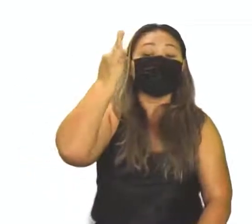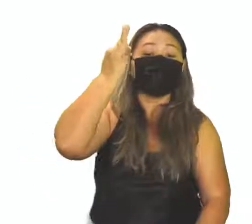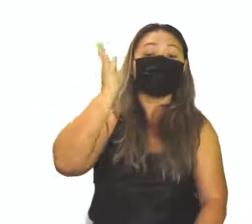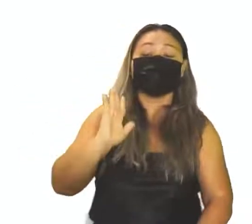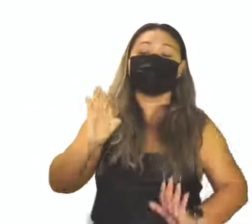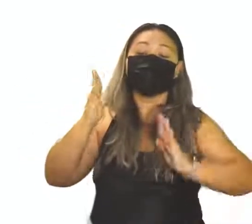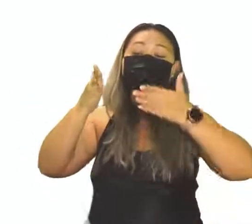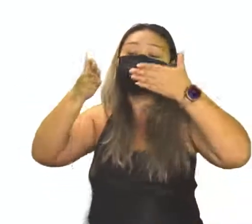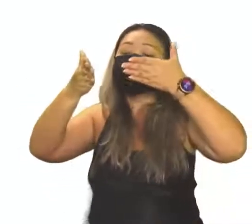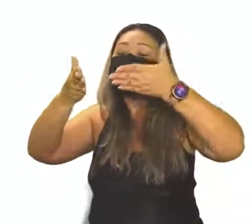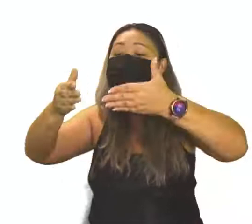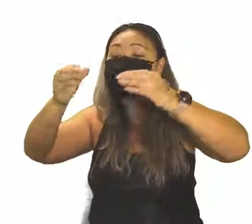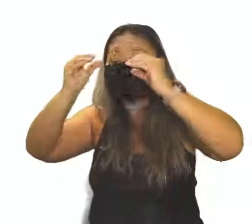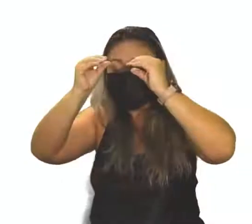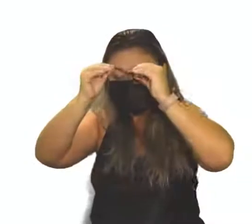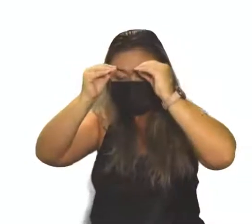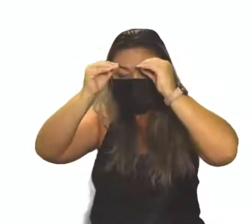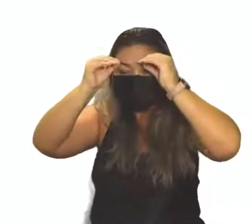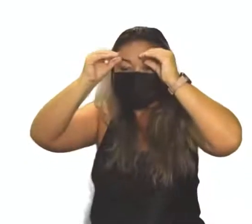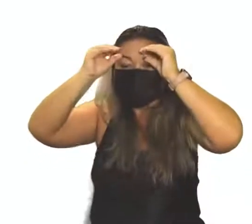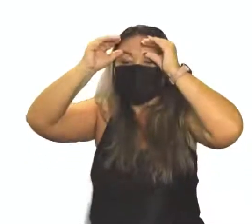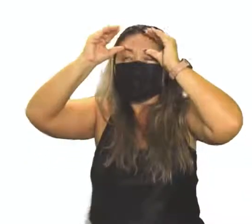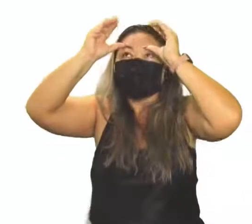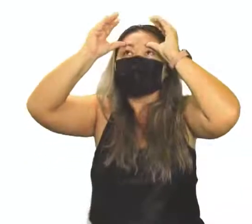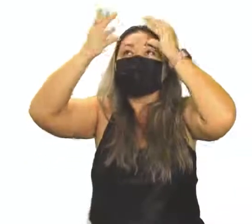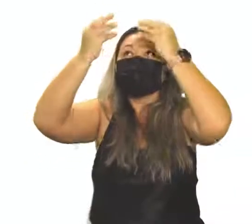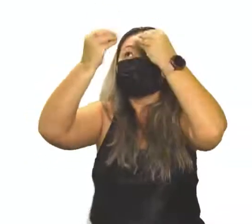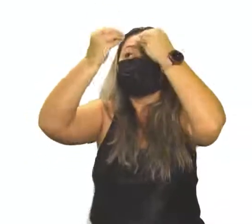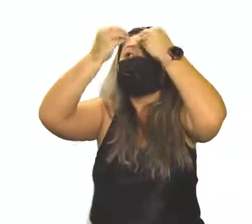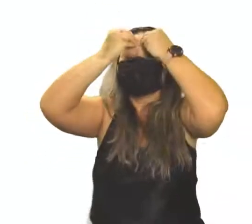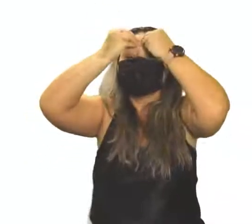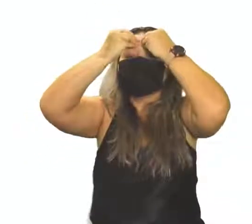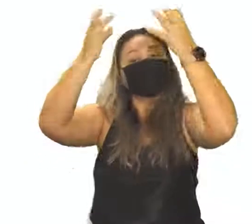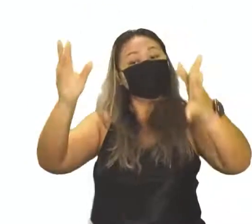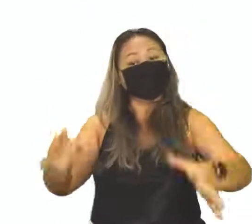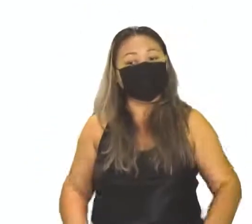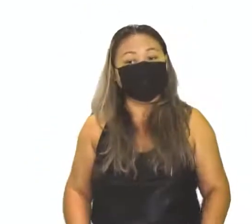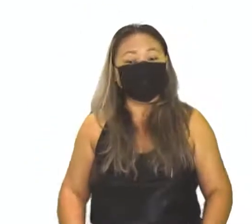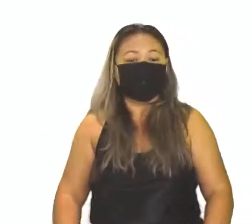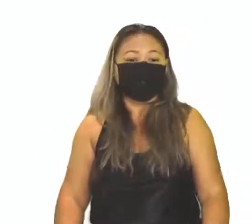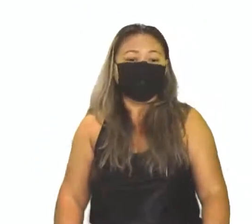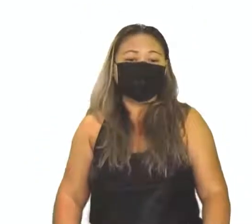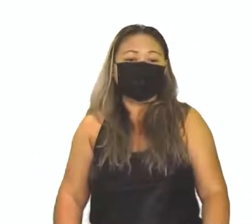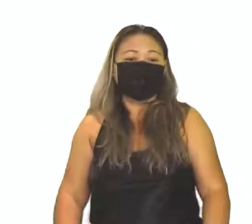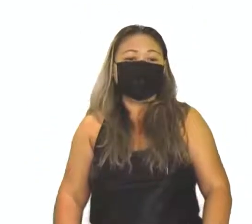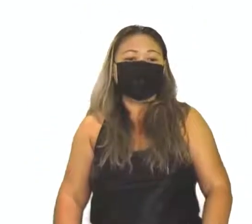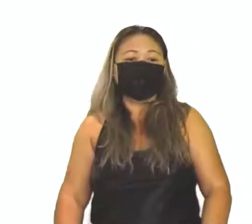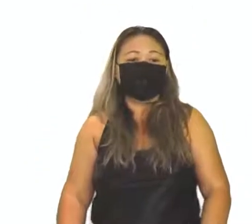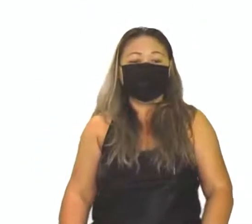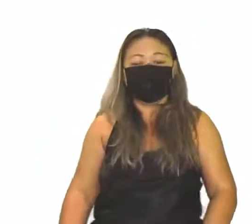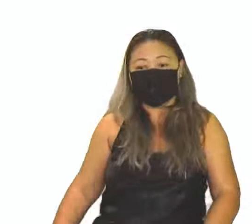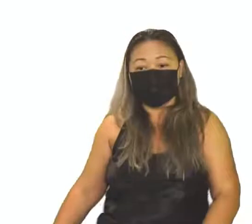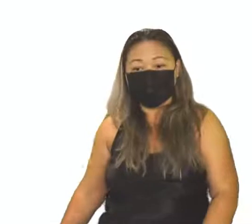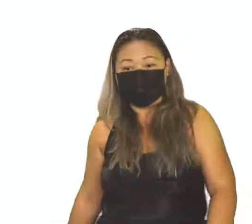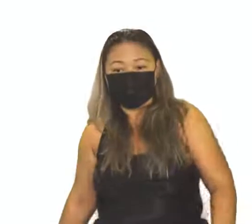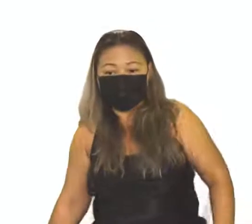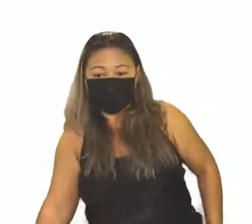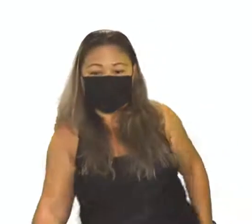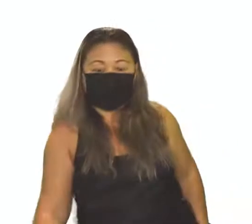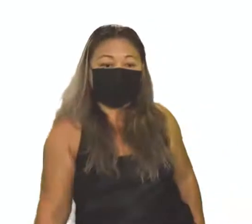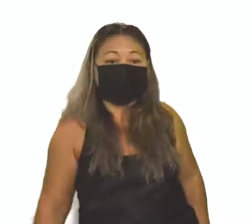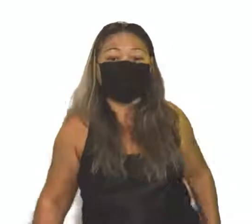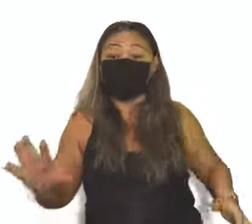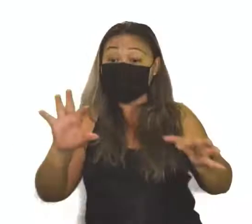do conhecimento, ó. Né? Questão do conhecimento,